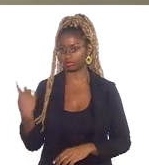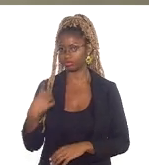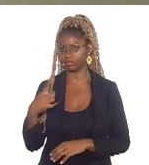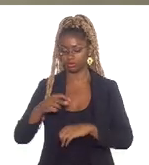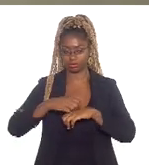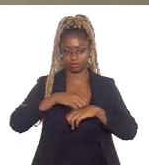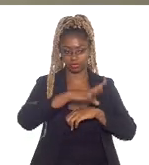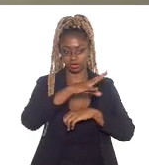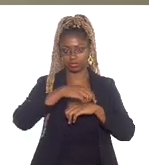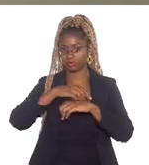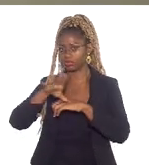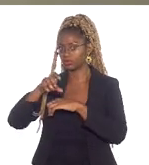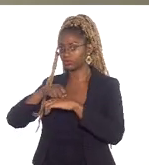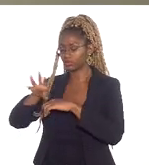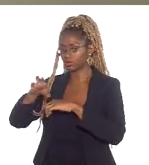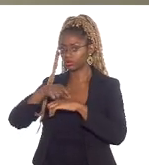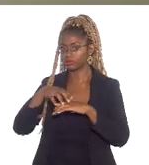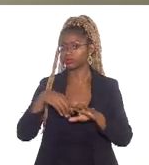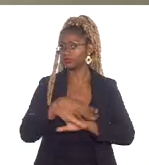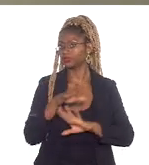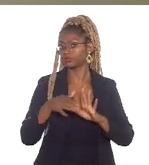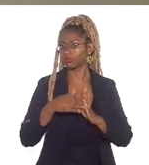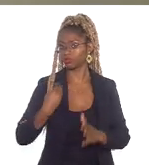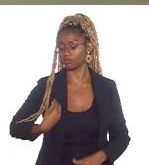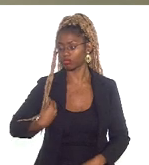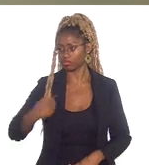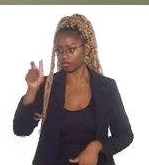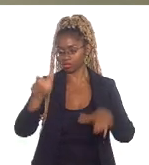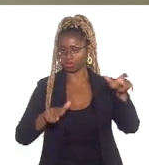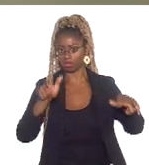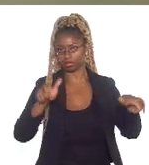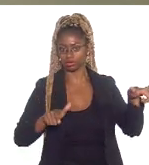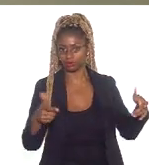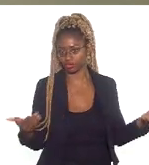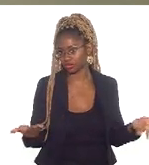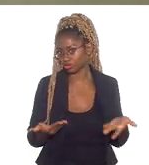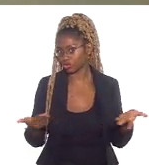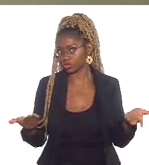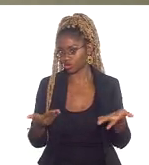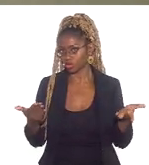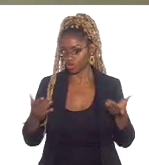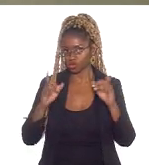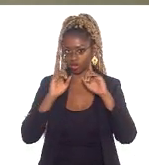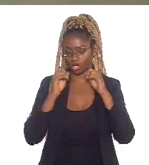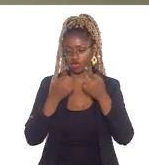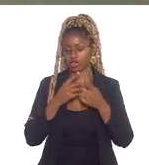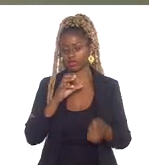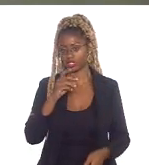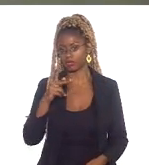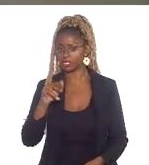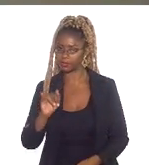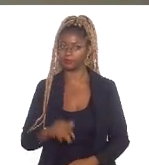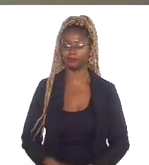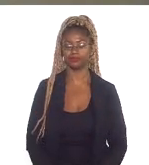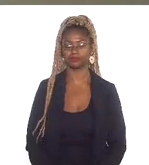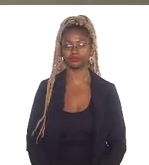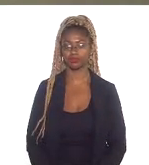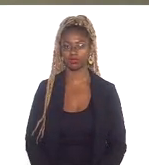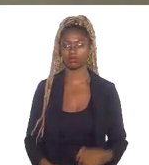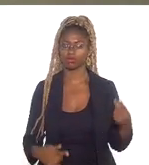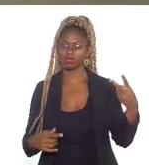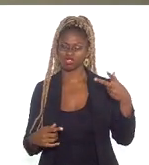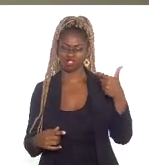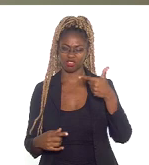repassássemos para todos os presentes e partícipes da nossa CPI. Segundo,